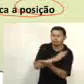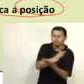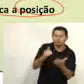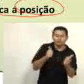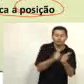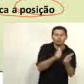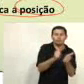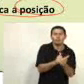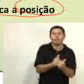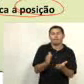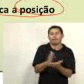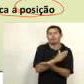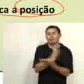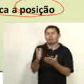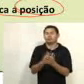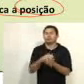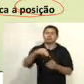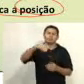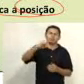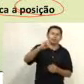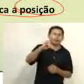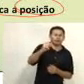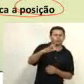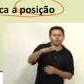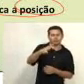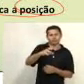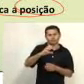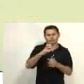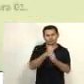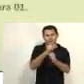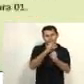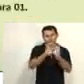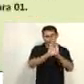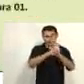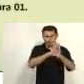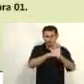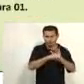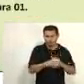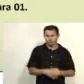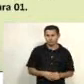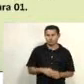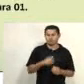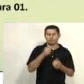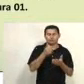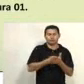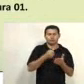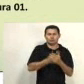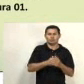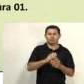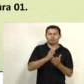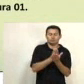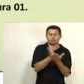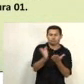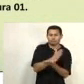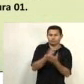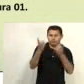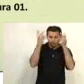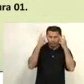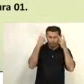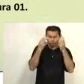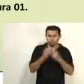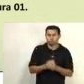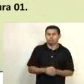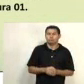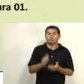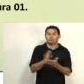redor dessa média. Esses seriam os conceitos, então, que definem uma curva de distribuição normal. Então,